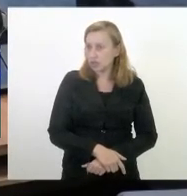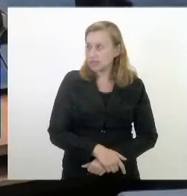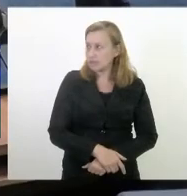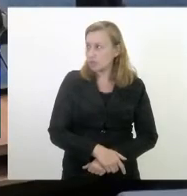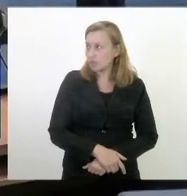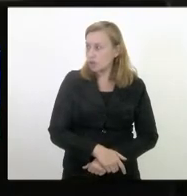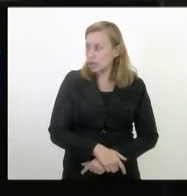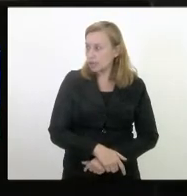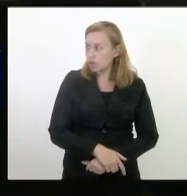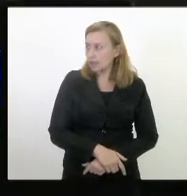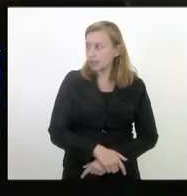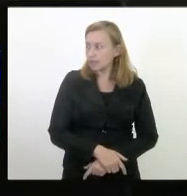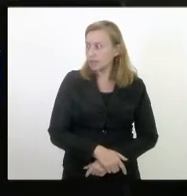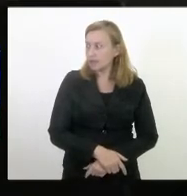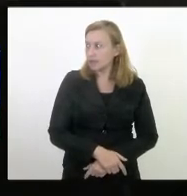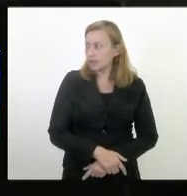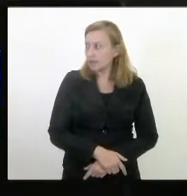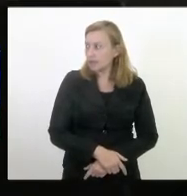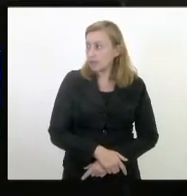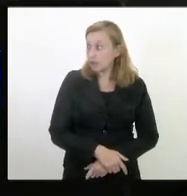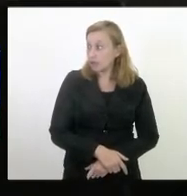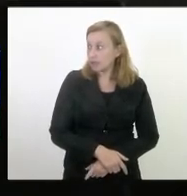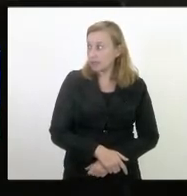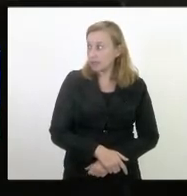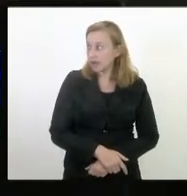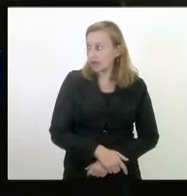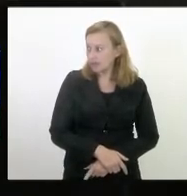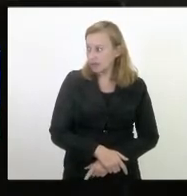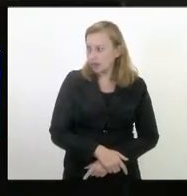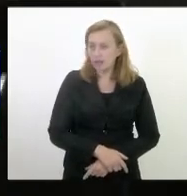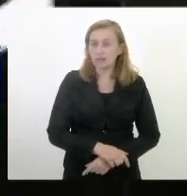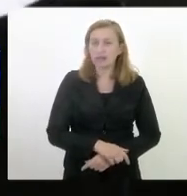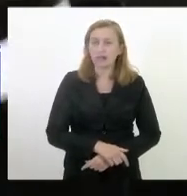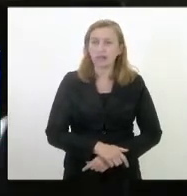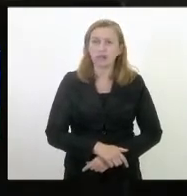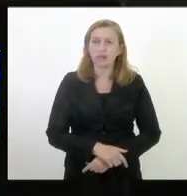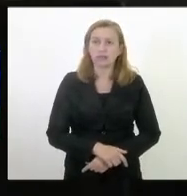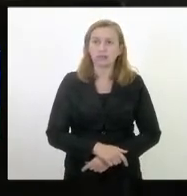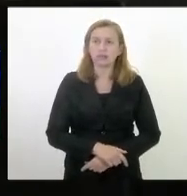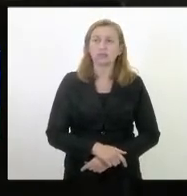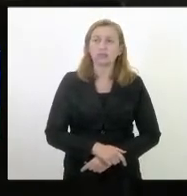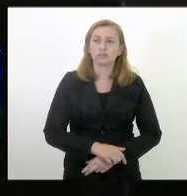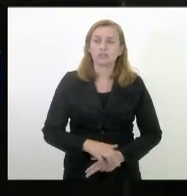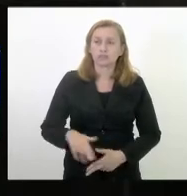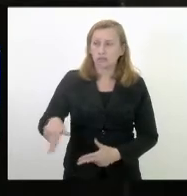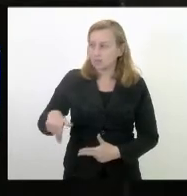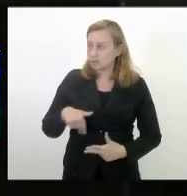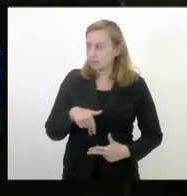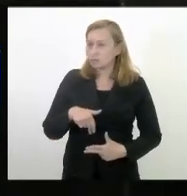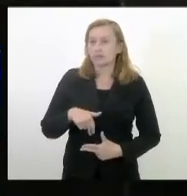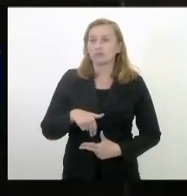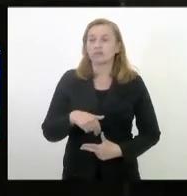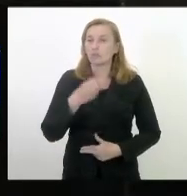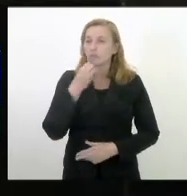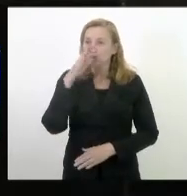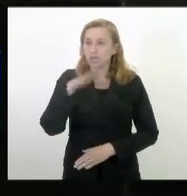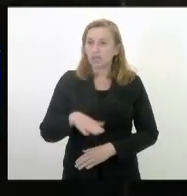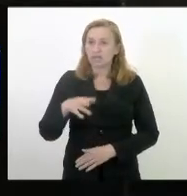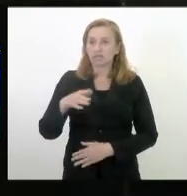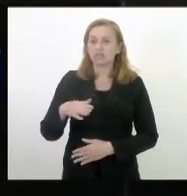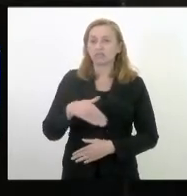Boa tarde, presidente Adeciliano. Boa tarde a todos os colegas deputados aqui na casa, funcionários, imprensa. Eu venho a essa